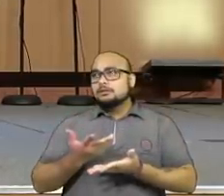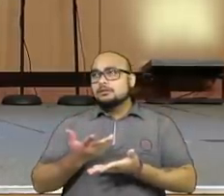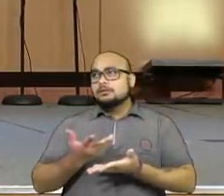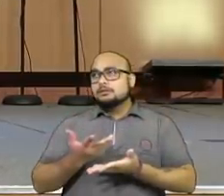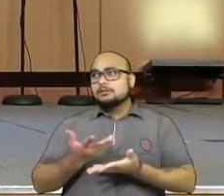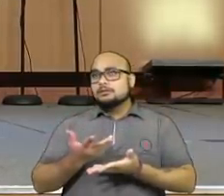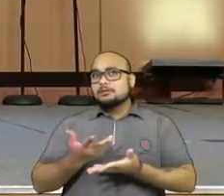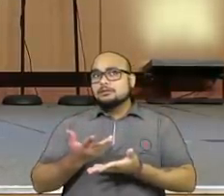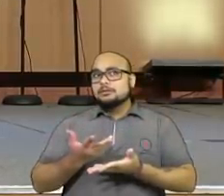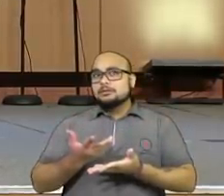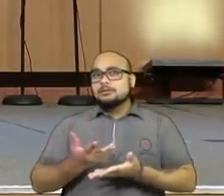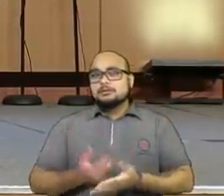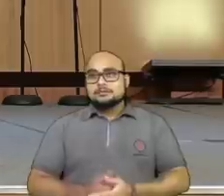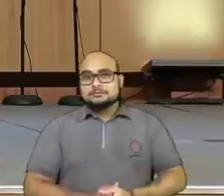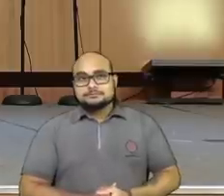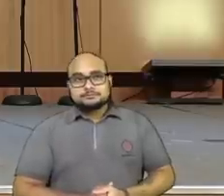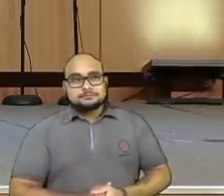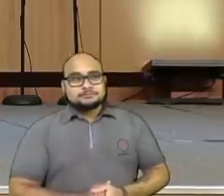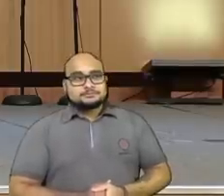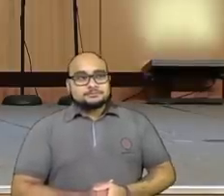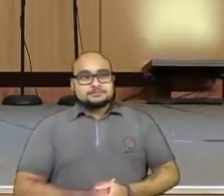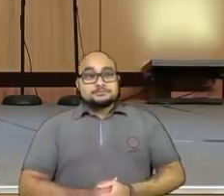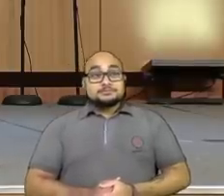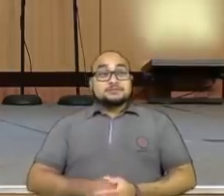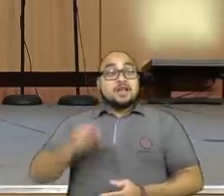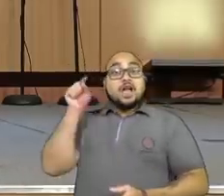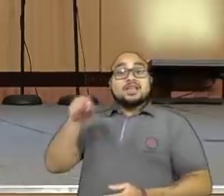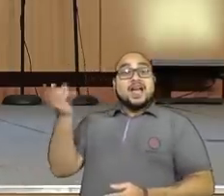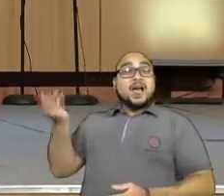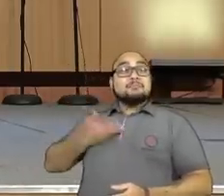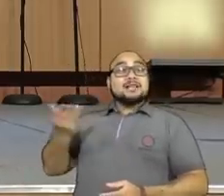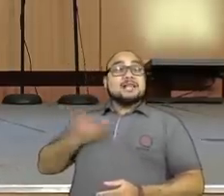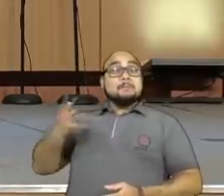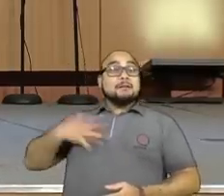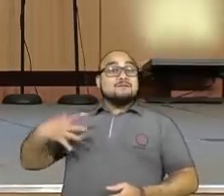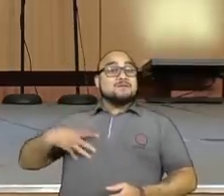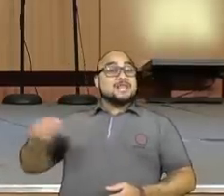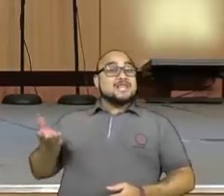Eu tinha 42 anos, ele era amigo do meu filho.